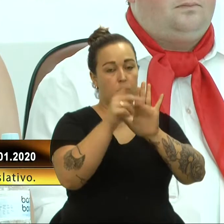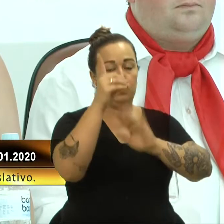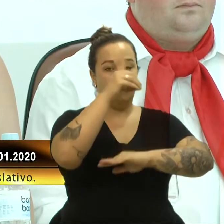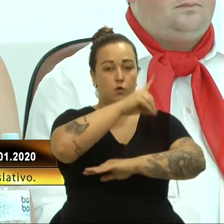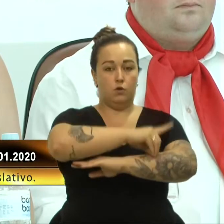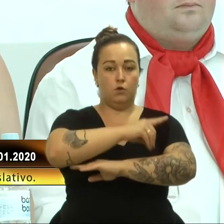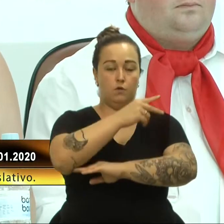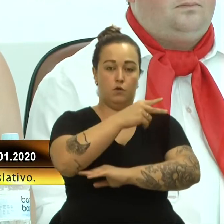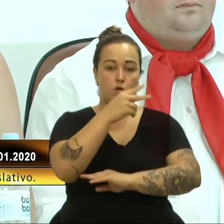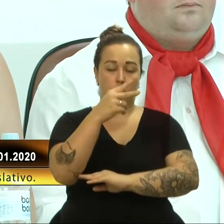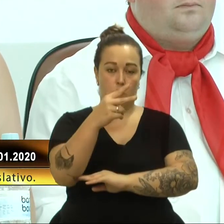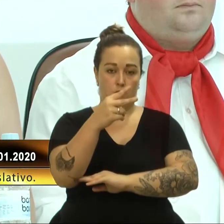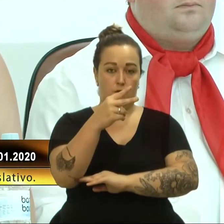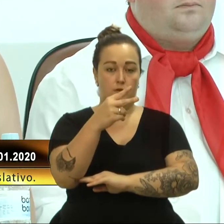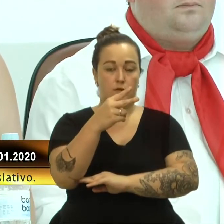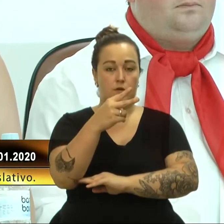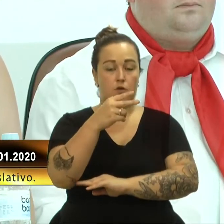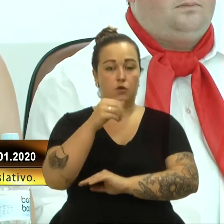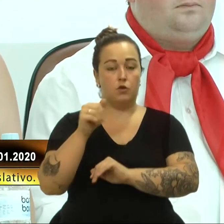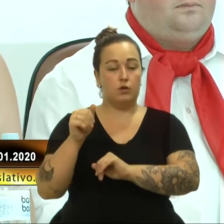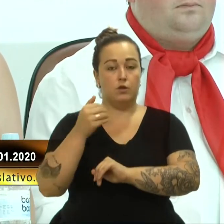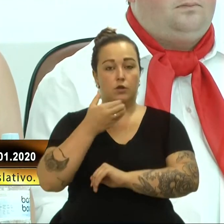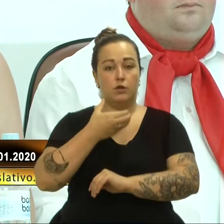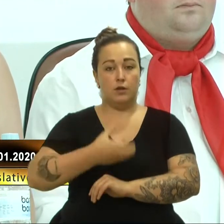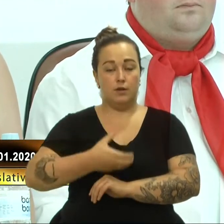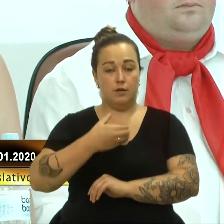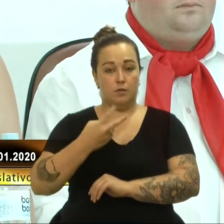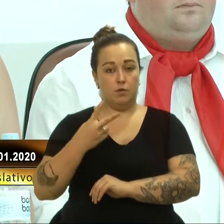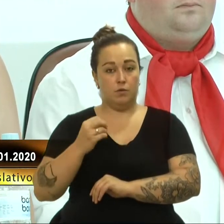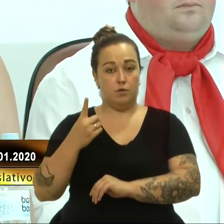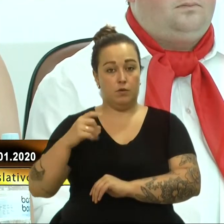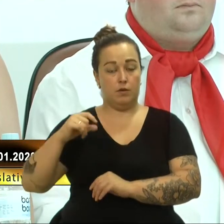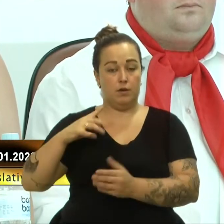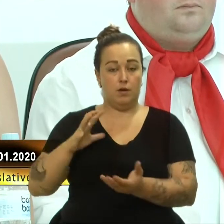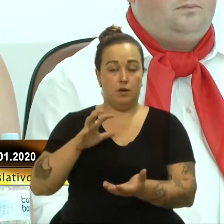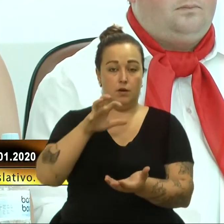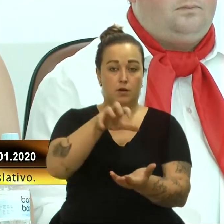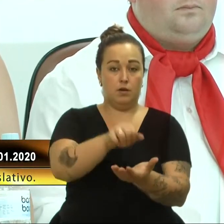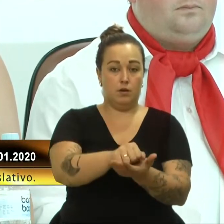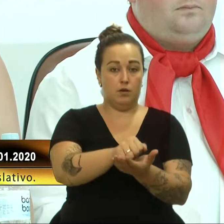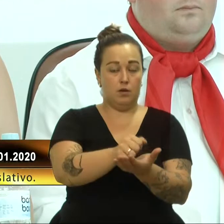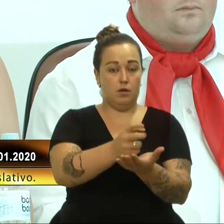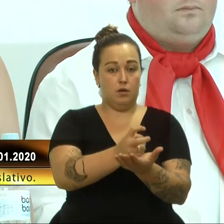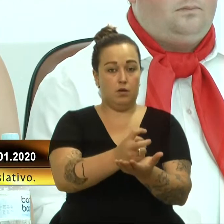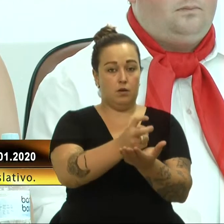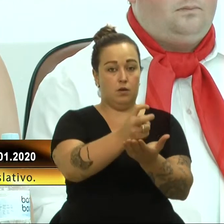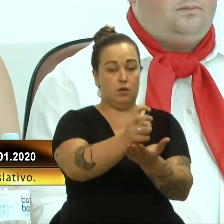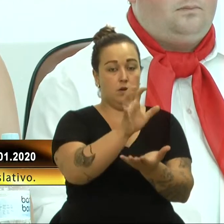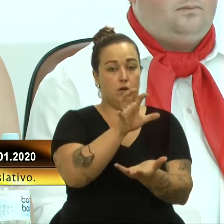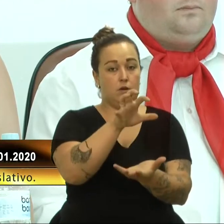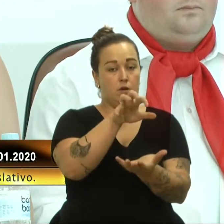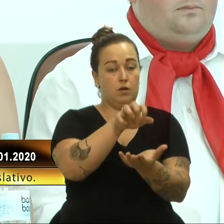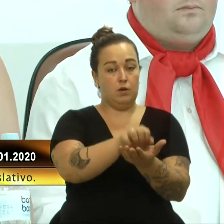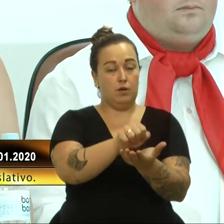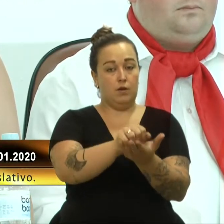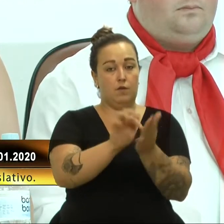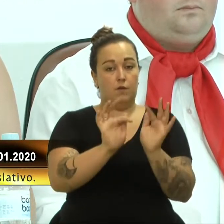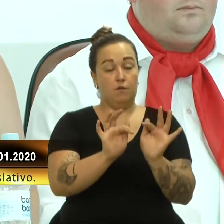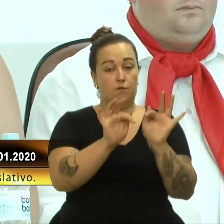de 2019, que decreta a cassação do mandato do prefeito municipal de Caxias do Sul, senhor Daniel Antônio